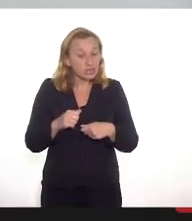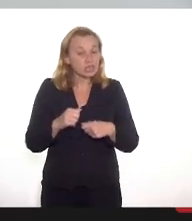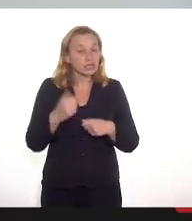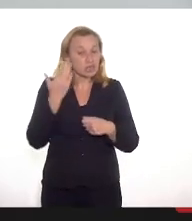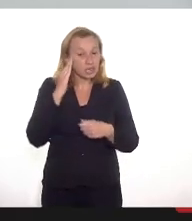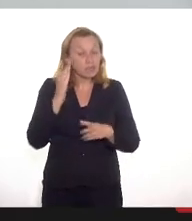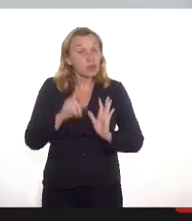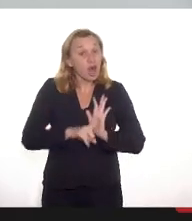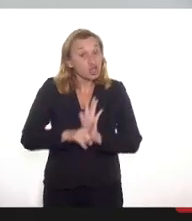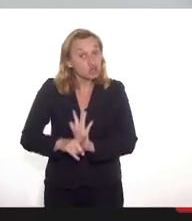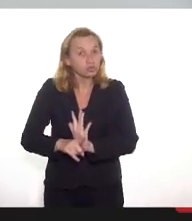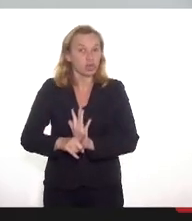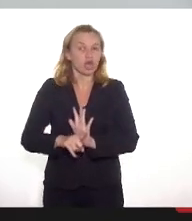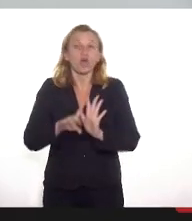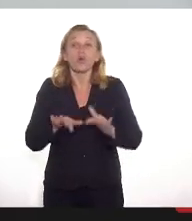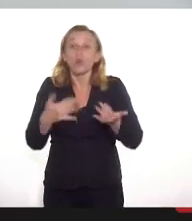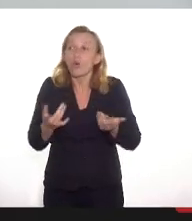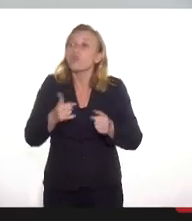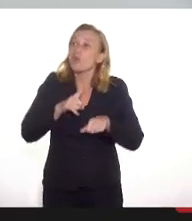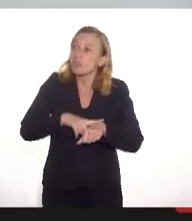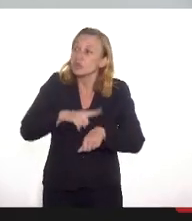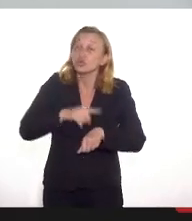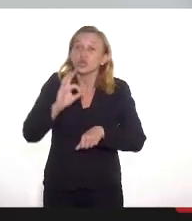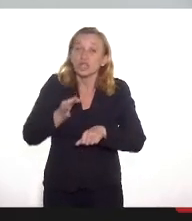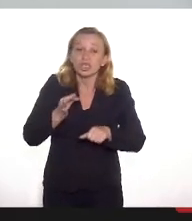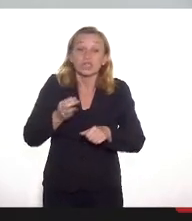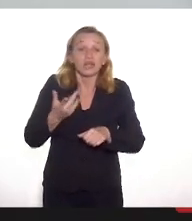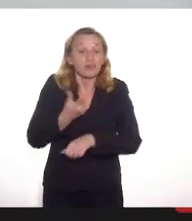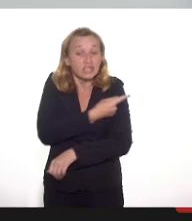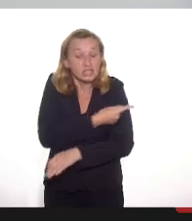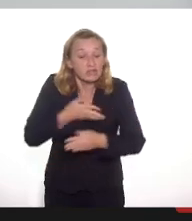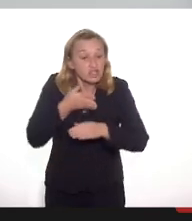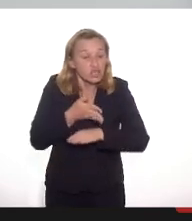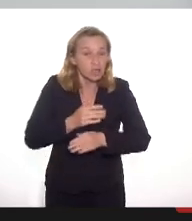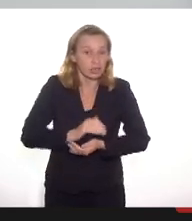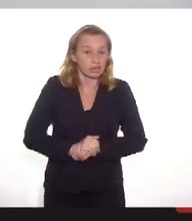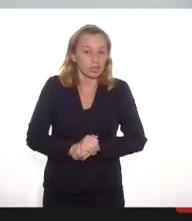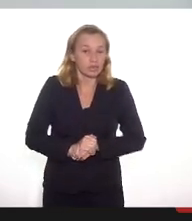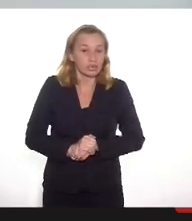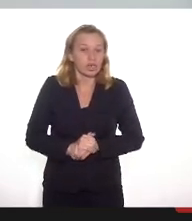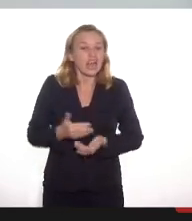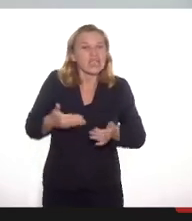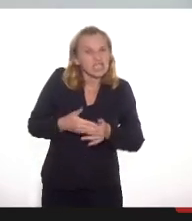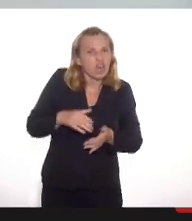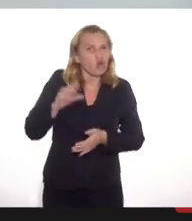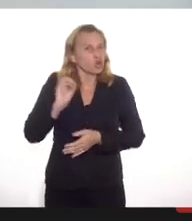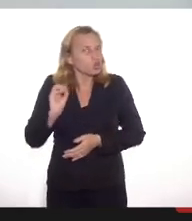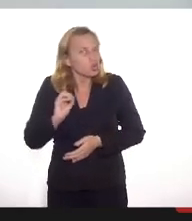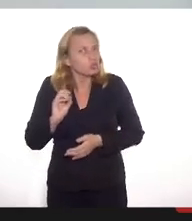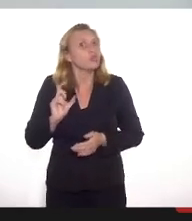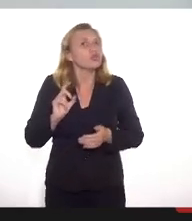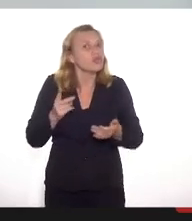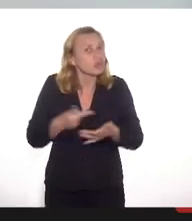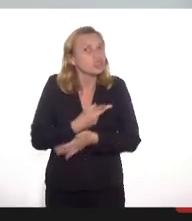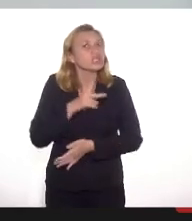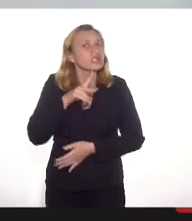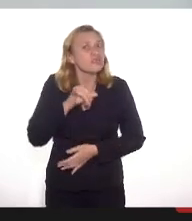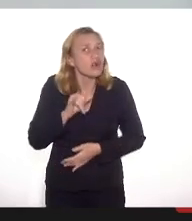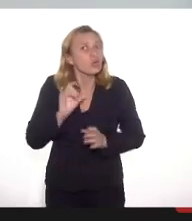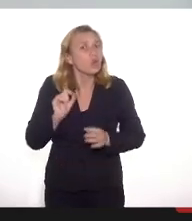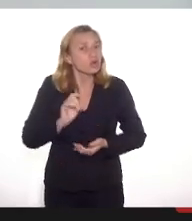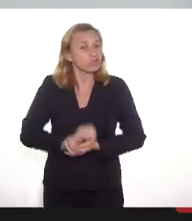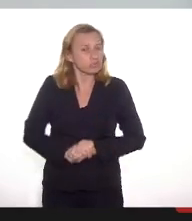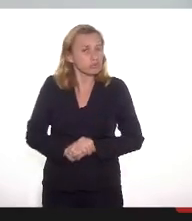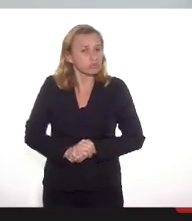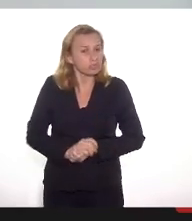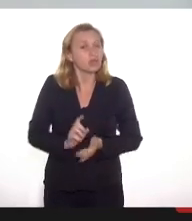colaborar ela tem que entender Qual é o momento que a vacina vai chegar para ela veja bem até outubro o que que vai acontecer e foi uma